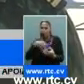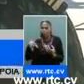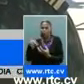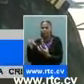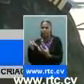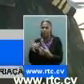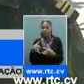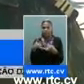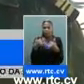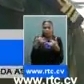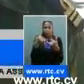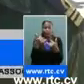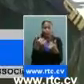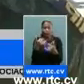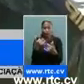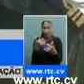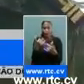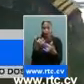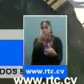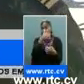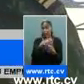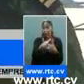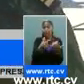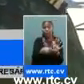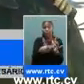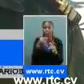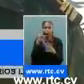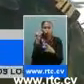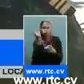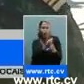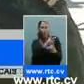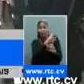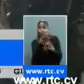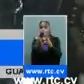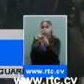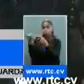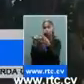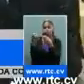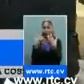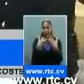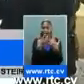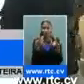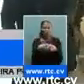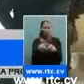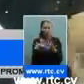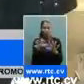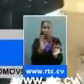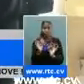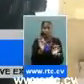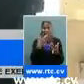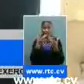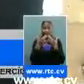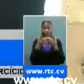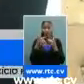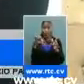passando para patolli patrulhas de reconhecimento e combata ativo do combate à capacidade da travessia de zonas de